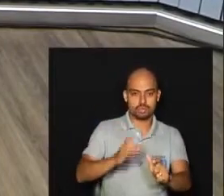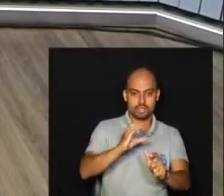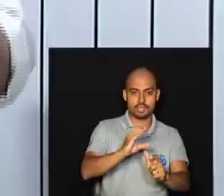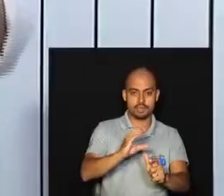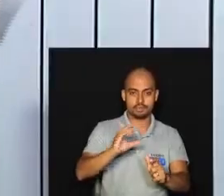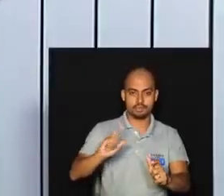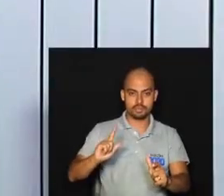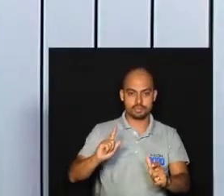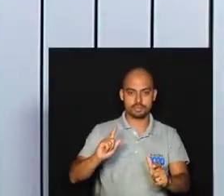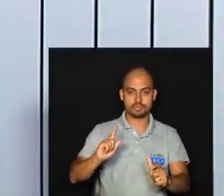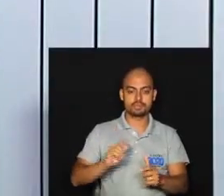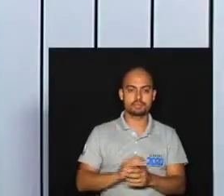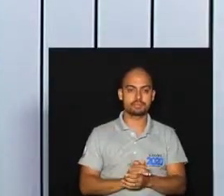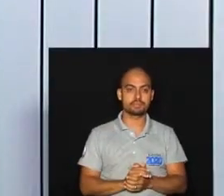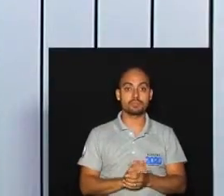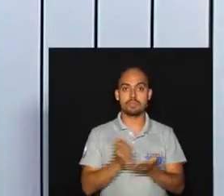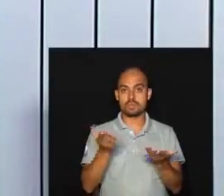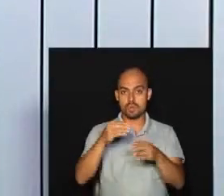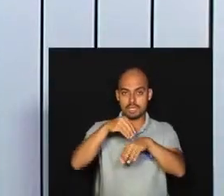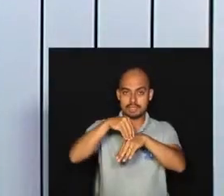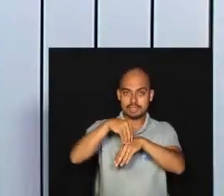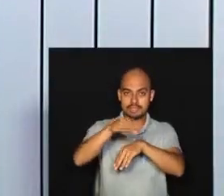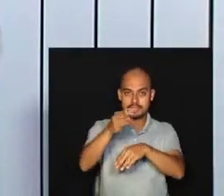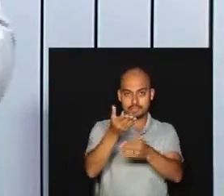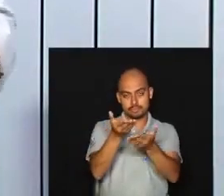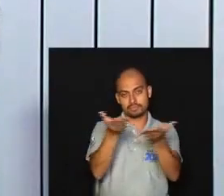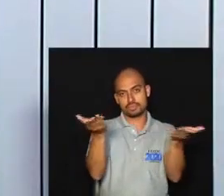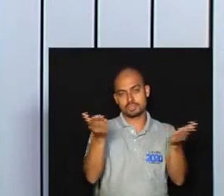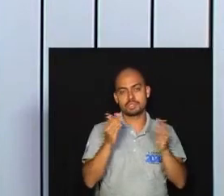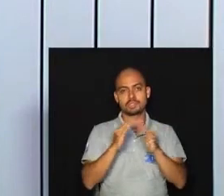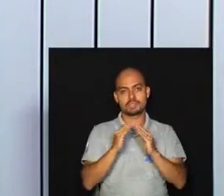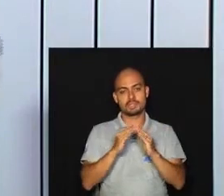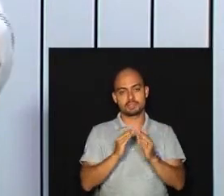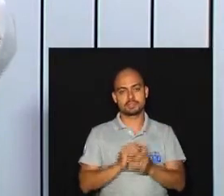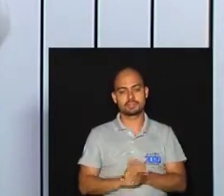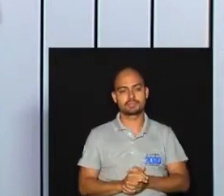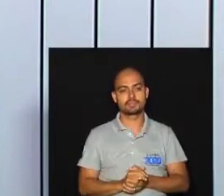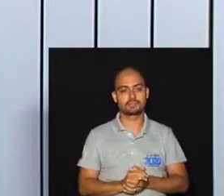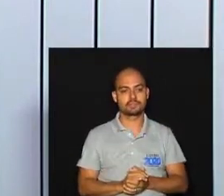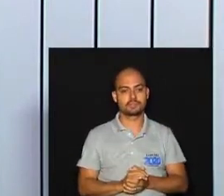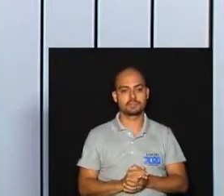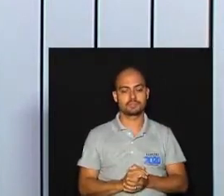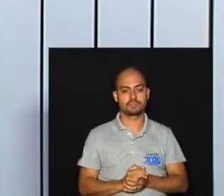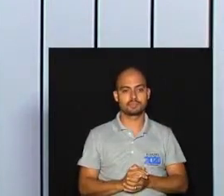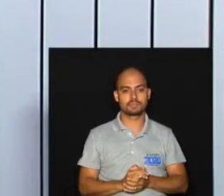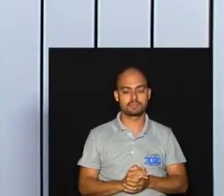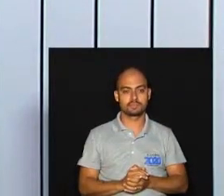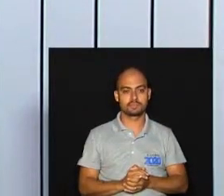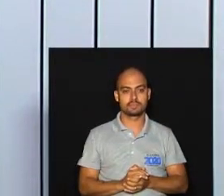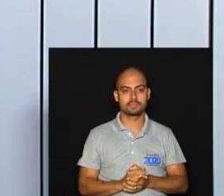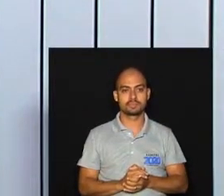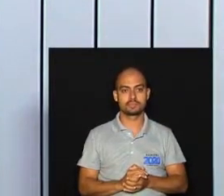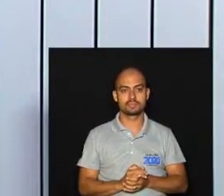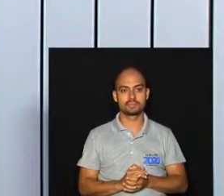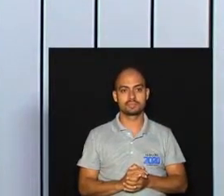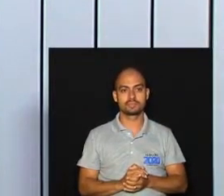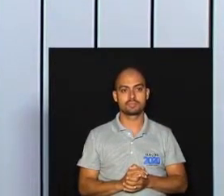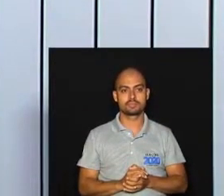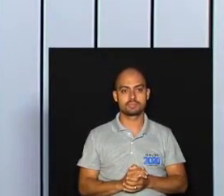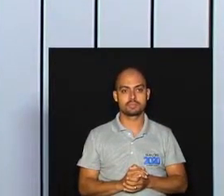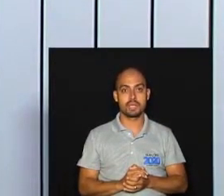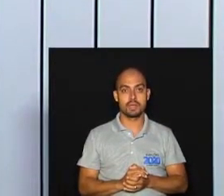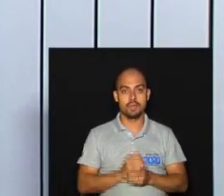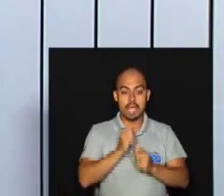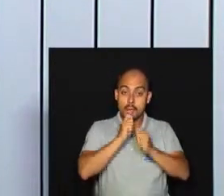Grande. Eu vou dar uma dica aqui, uma sugestão para você aí de casa. Já já nós vamos passar aqui